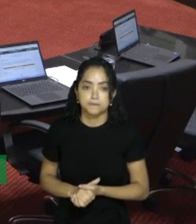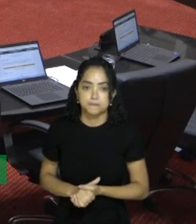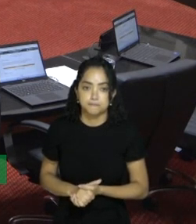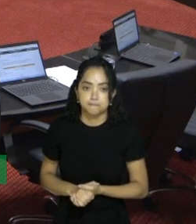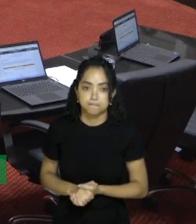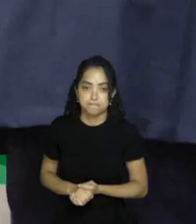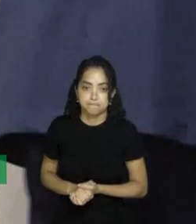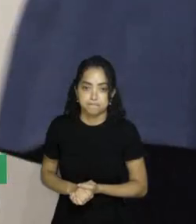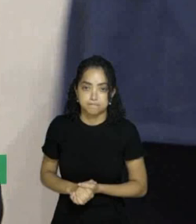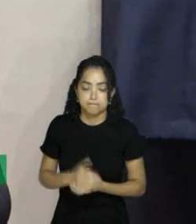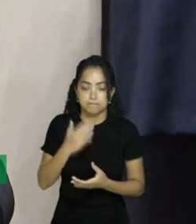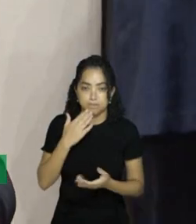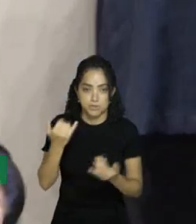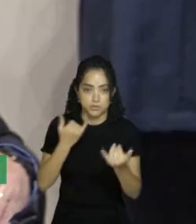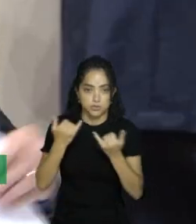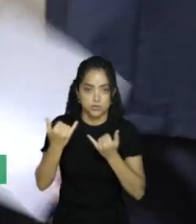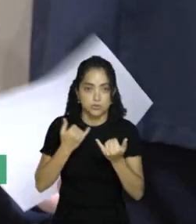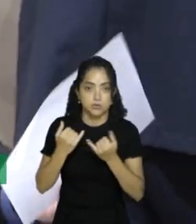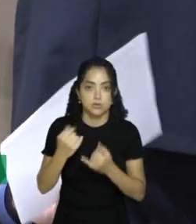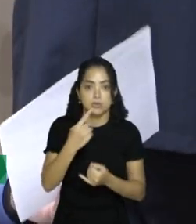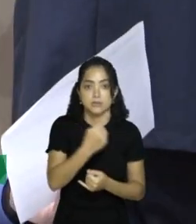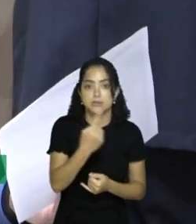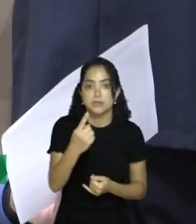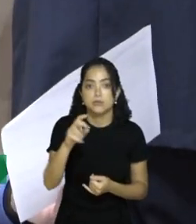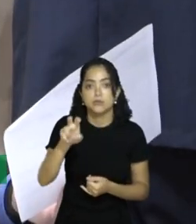pedindo informação 115